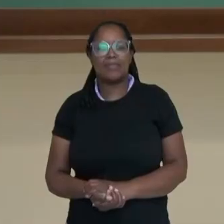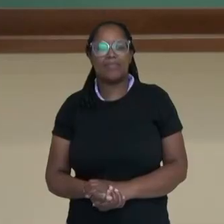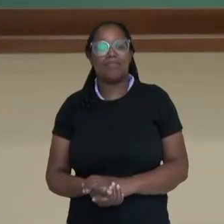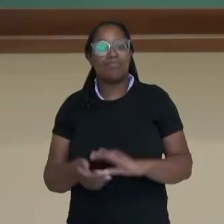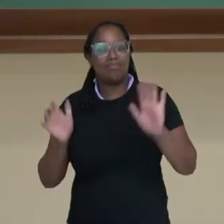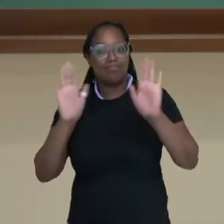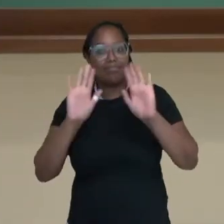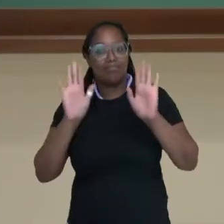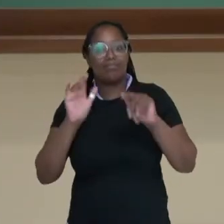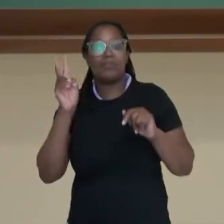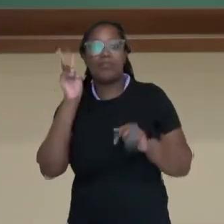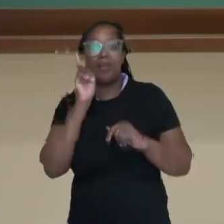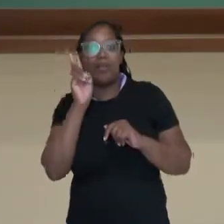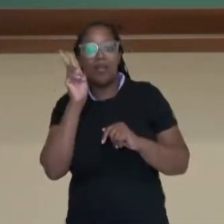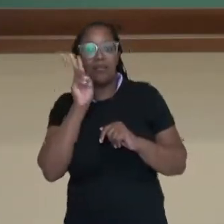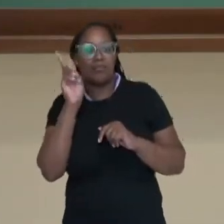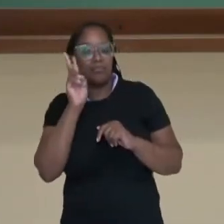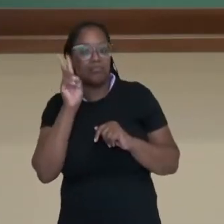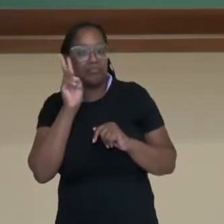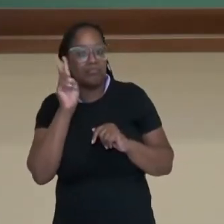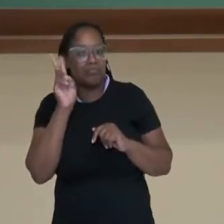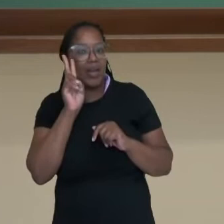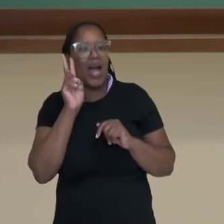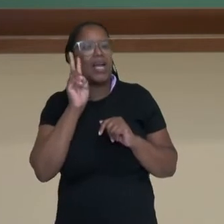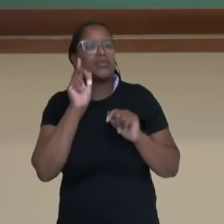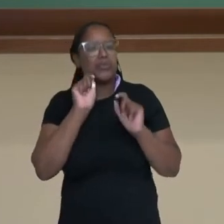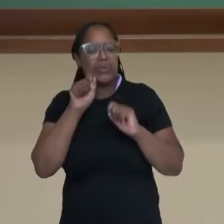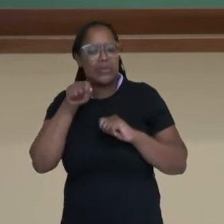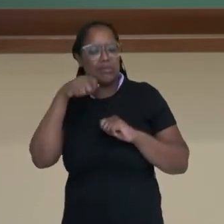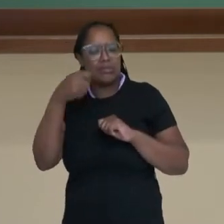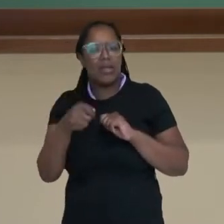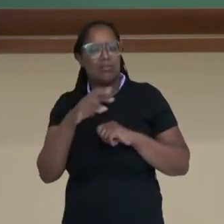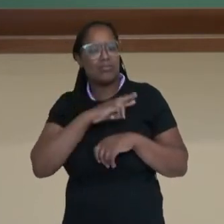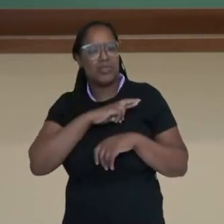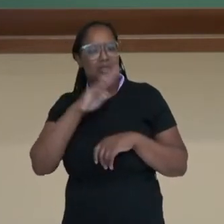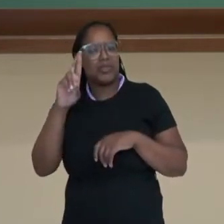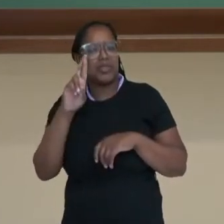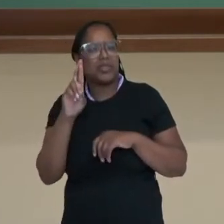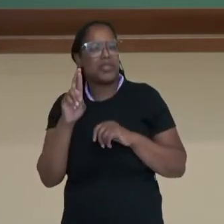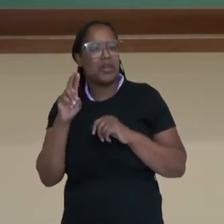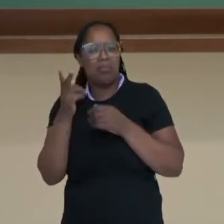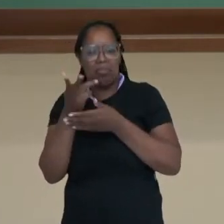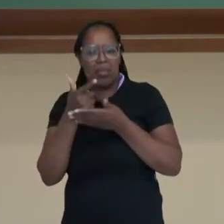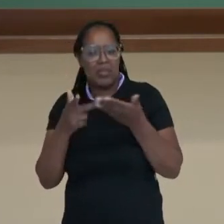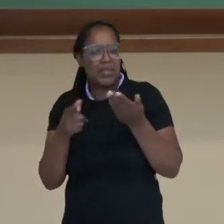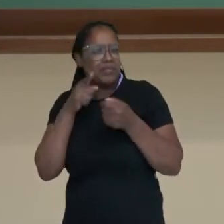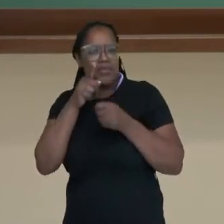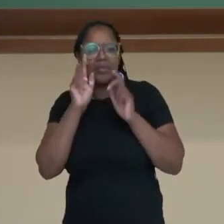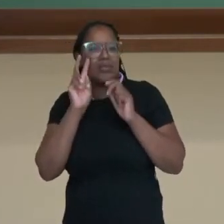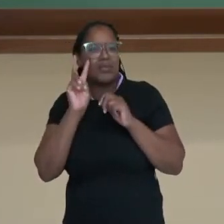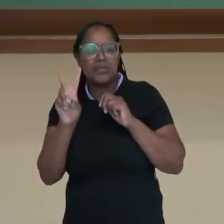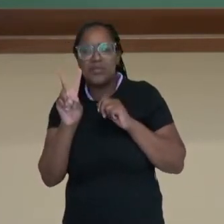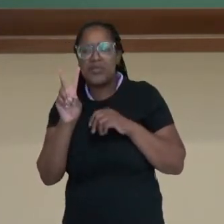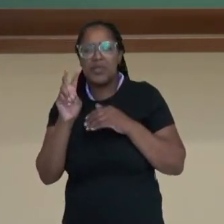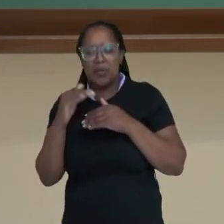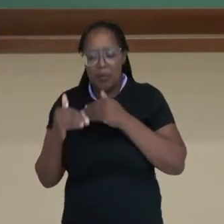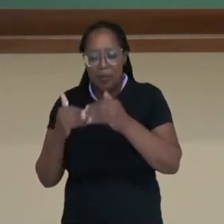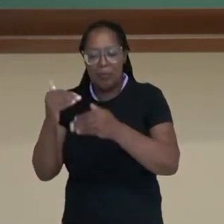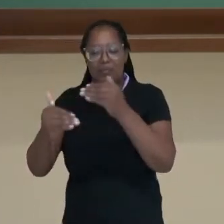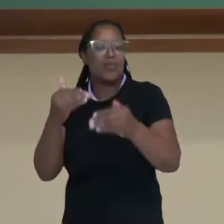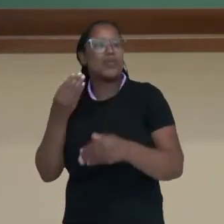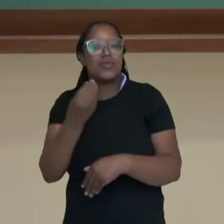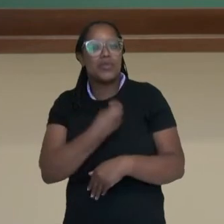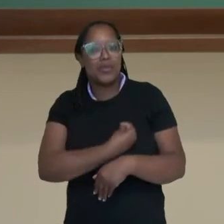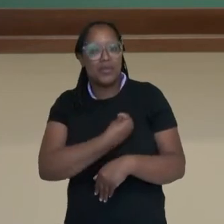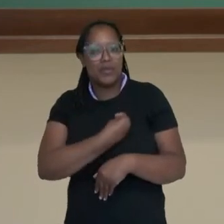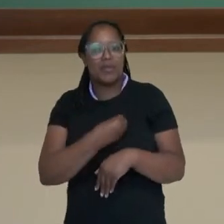E aí, pessoal, lembraram, né, de símbolos religiosos que vocês podem ter visto ao longo da sua vida, né, em lugares diferentes,